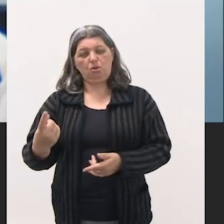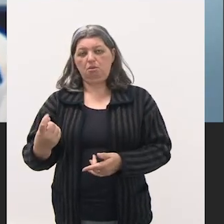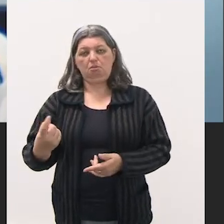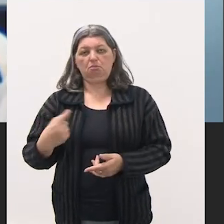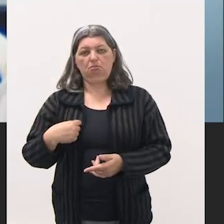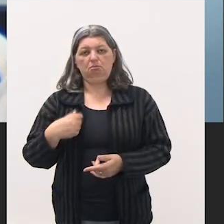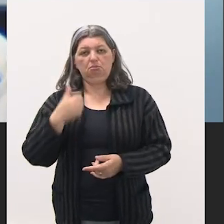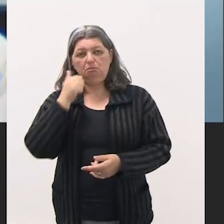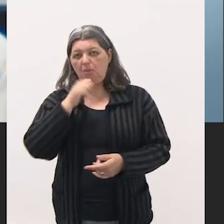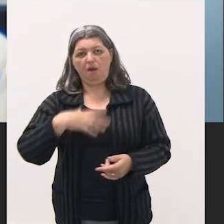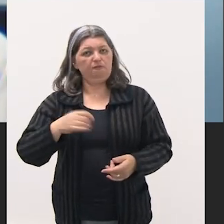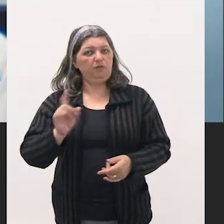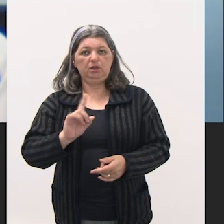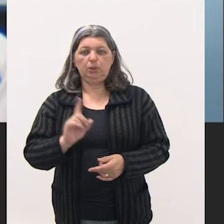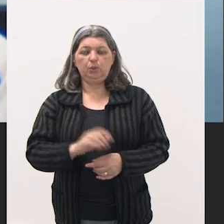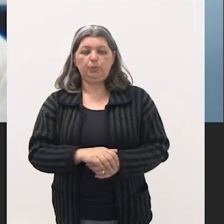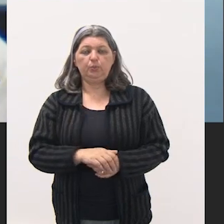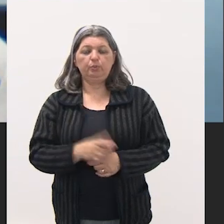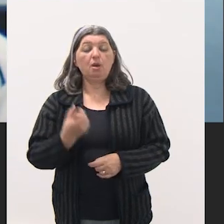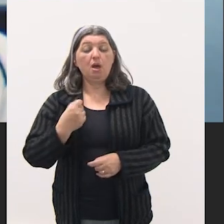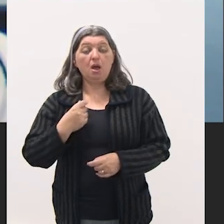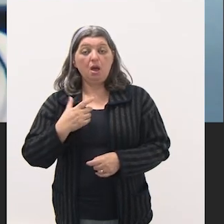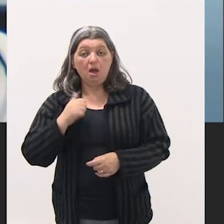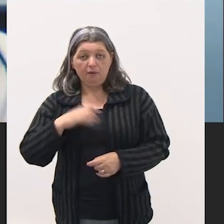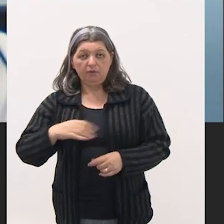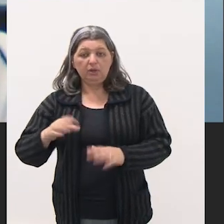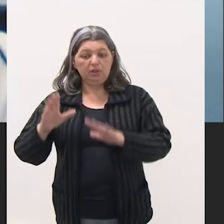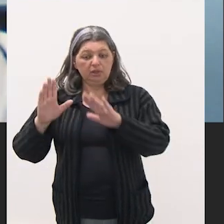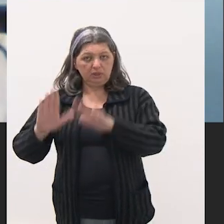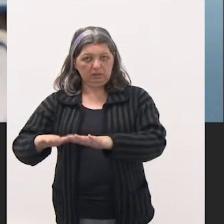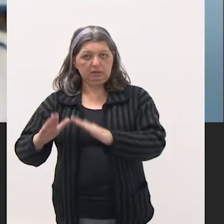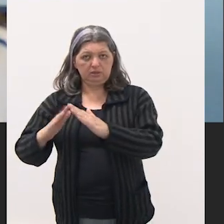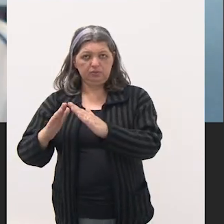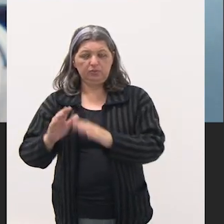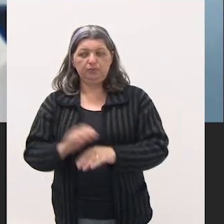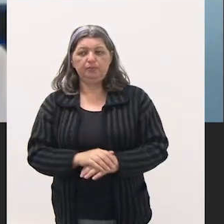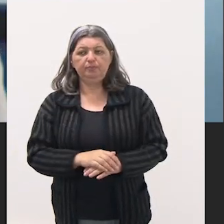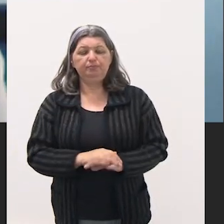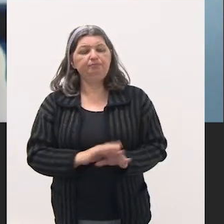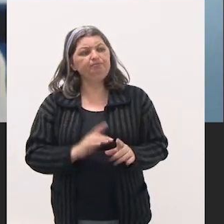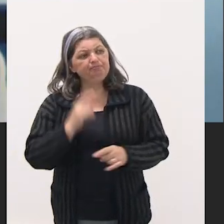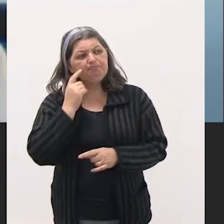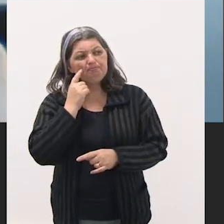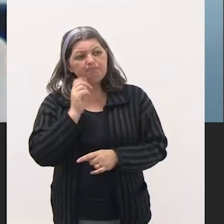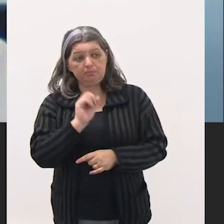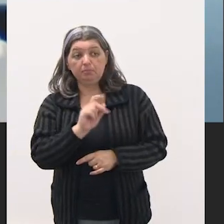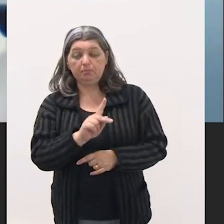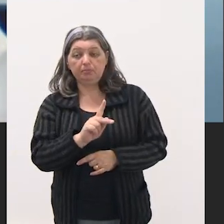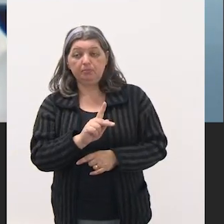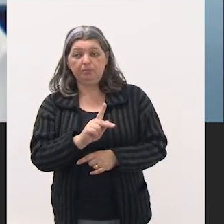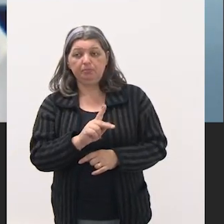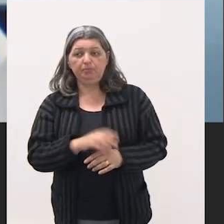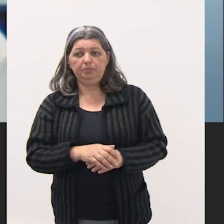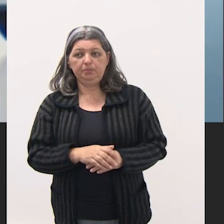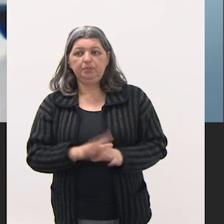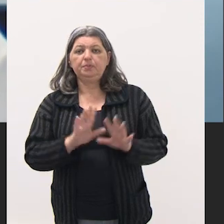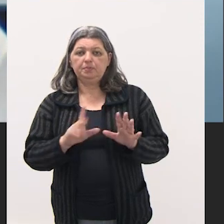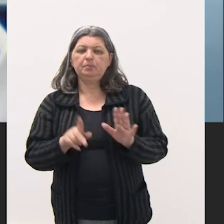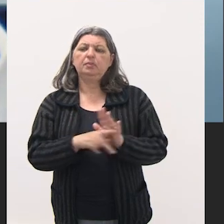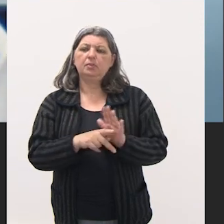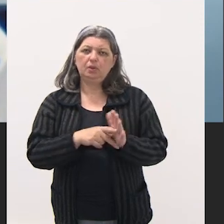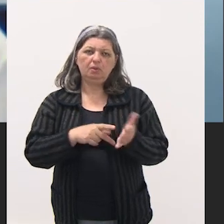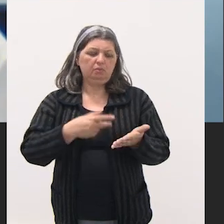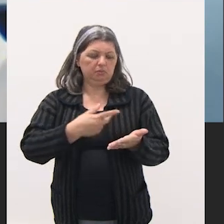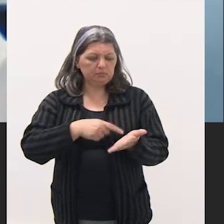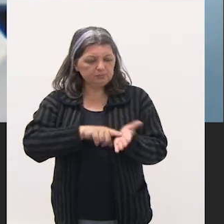veio. Aí eu fiquei olhando, falei assim, olha, vamos fazer o seguinte, eu vou ver os exames,